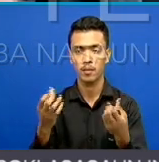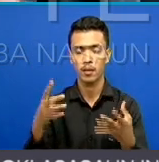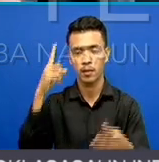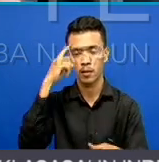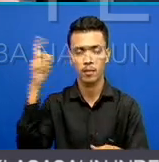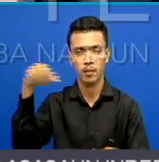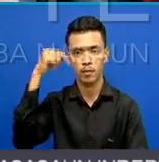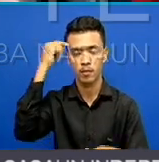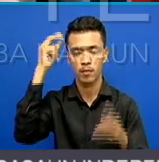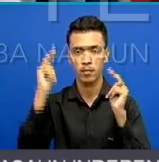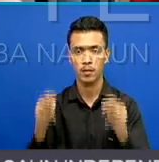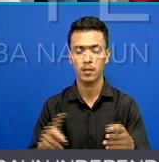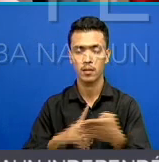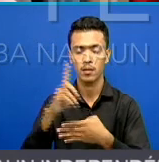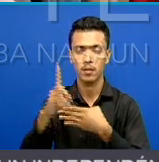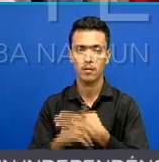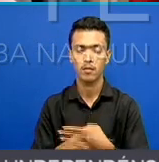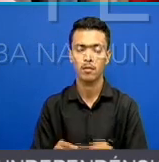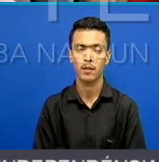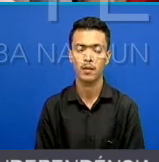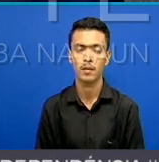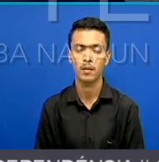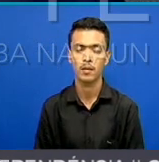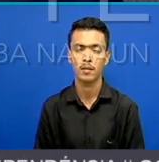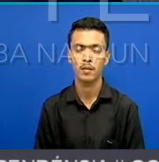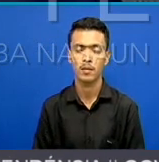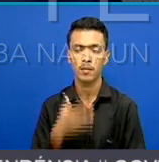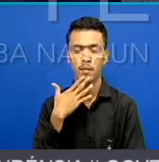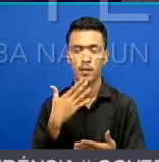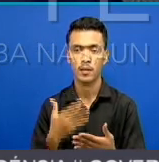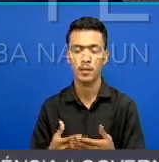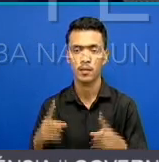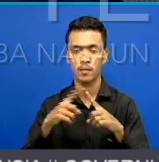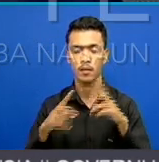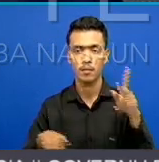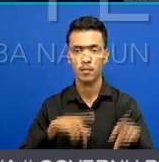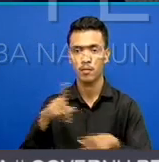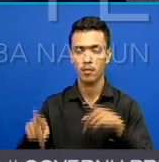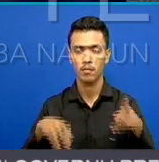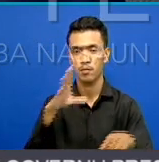governo precisa desenvolver para garantir crescimento e economia sustentável